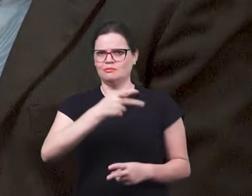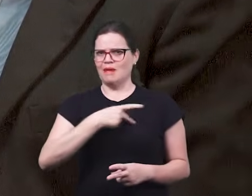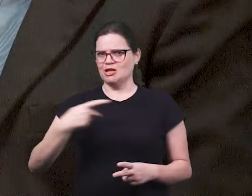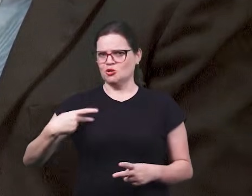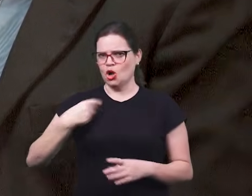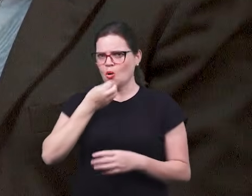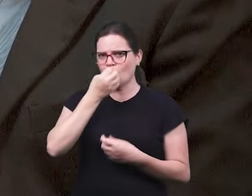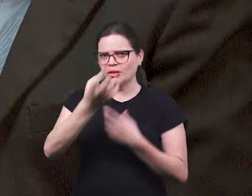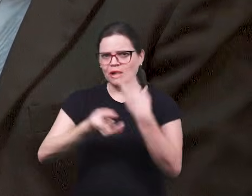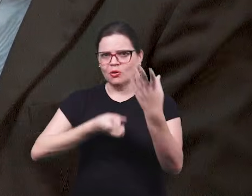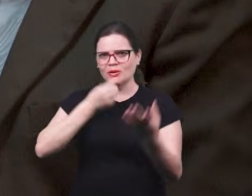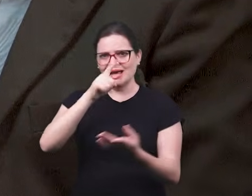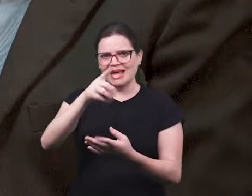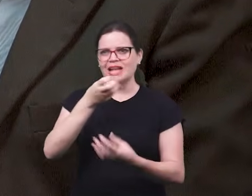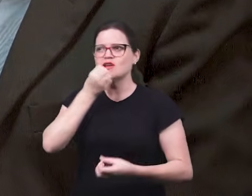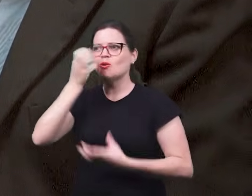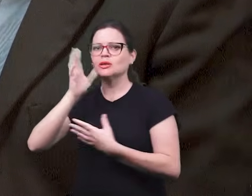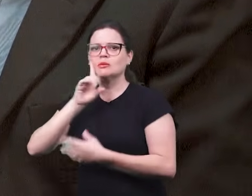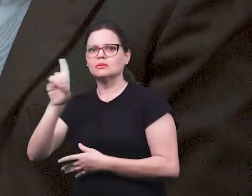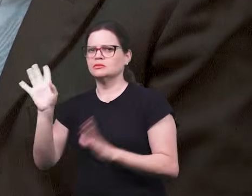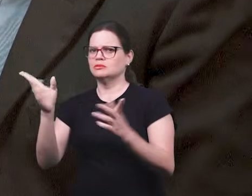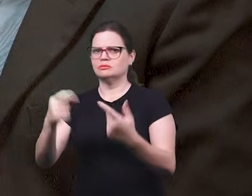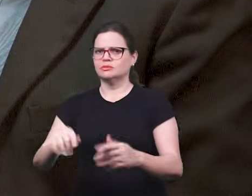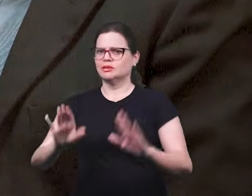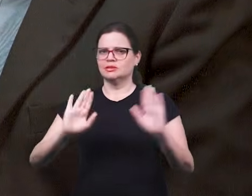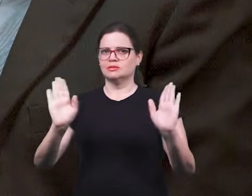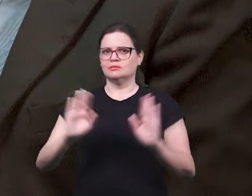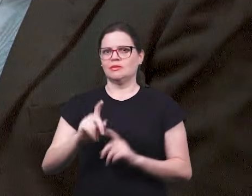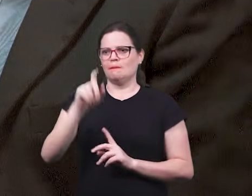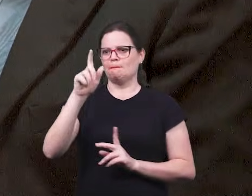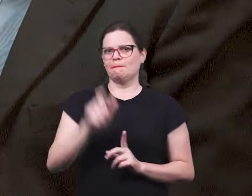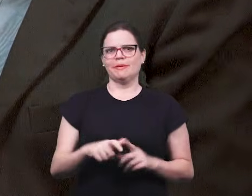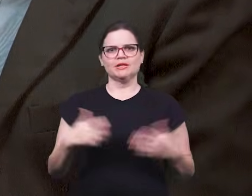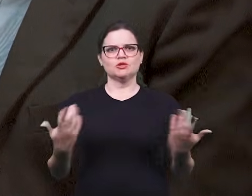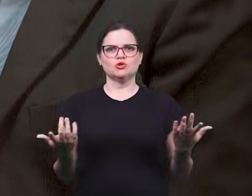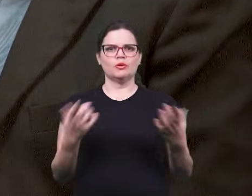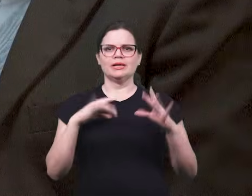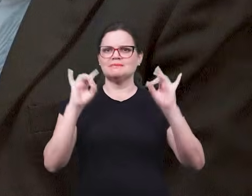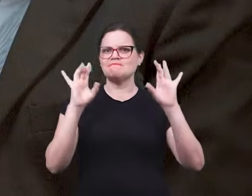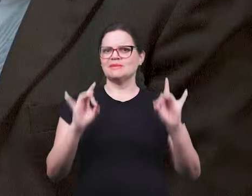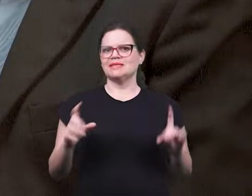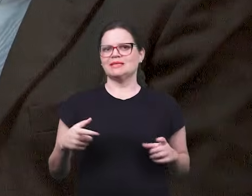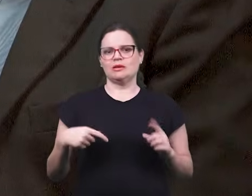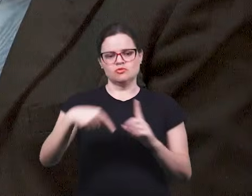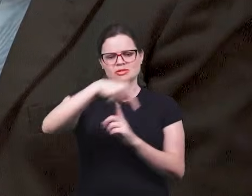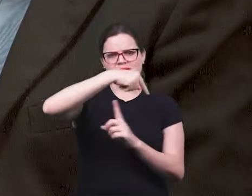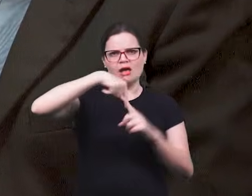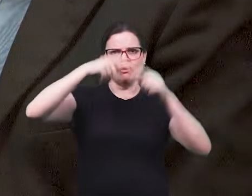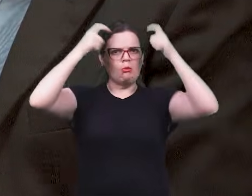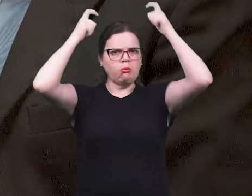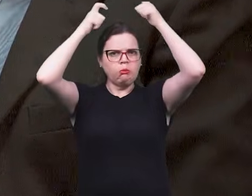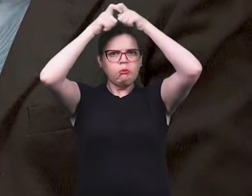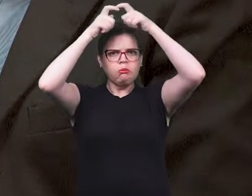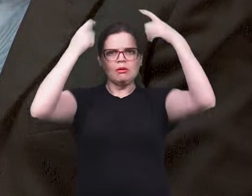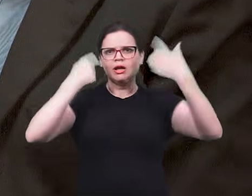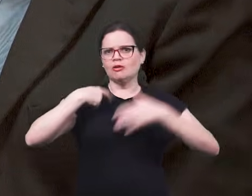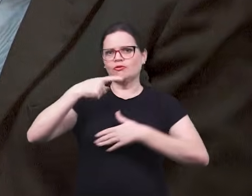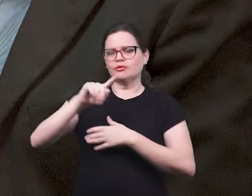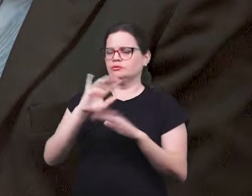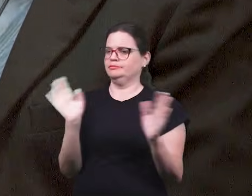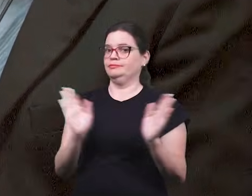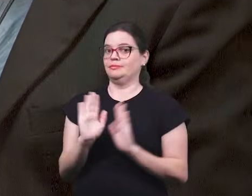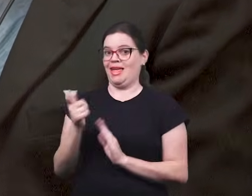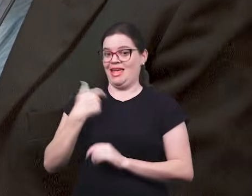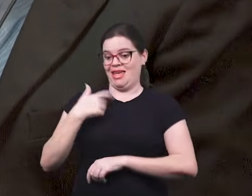eu e Deus, não tem alguém que morreu, que seja especial para eu ir a Deus. Hoje eu